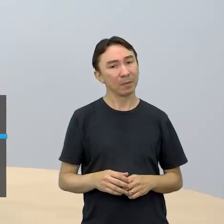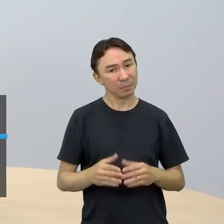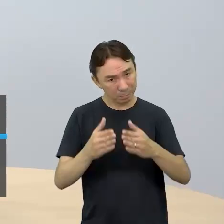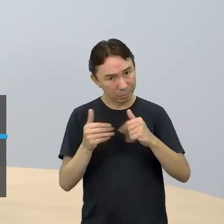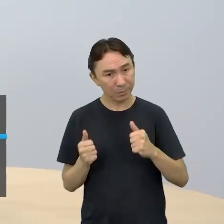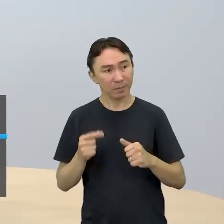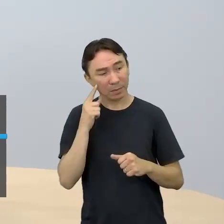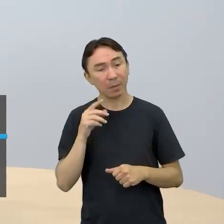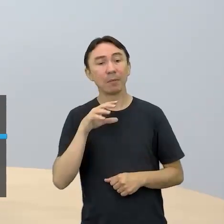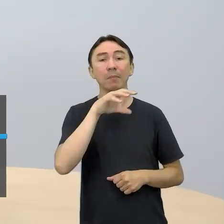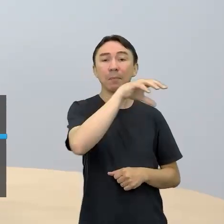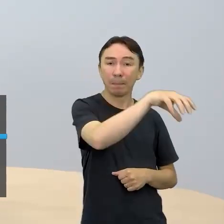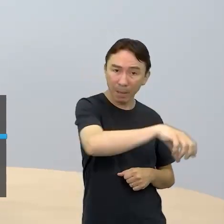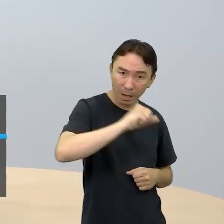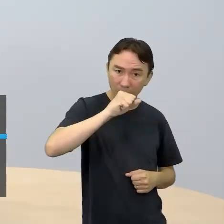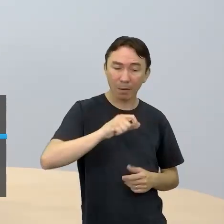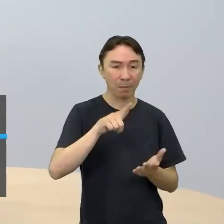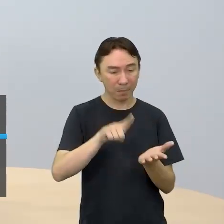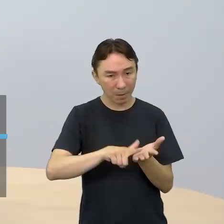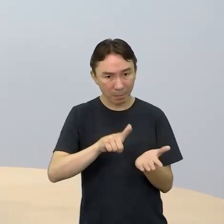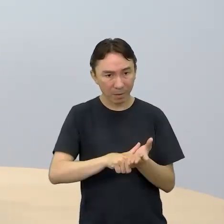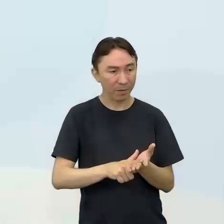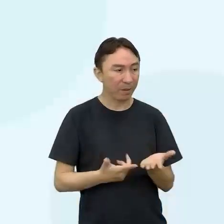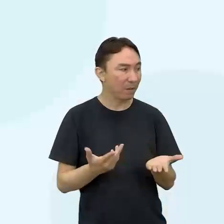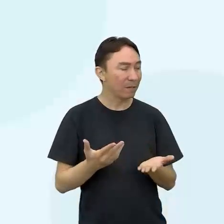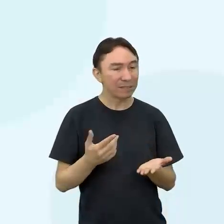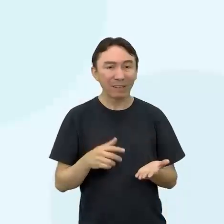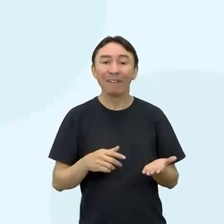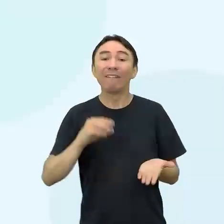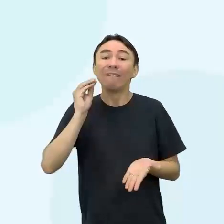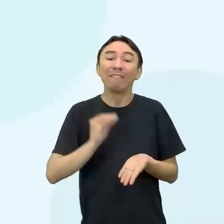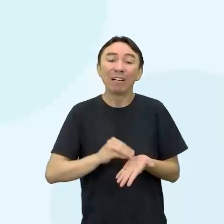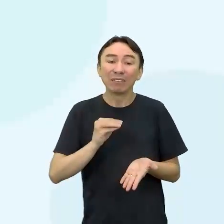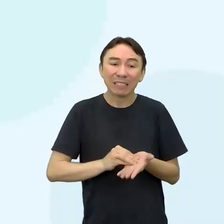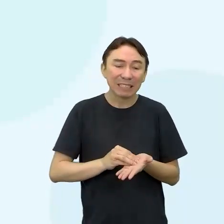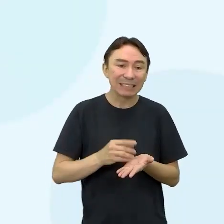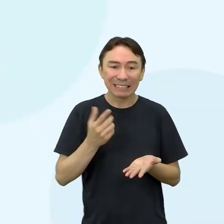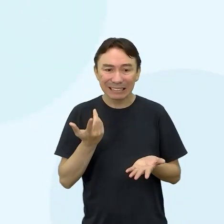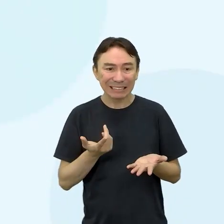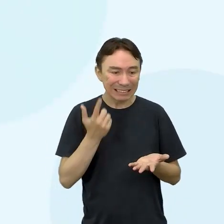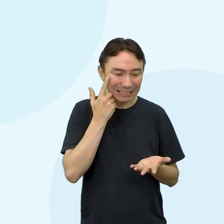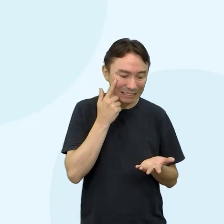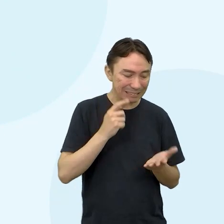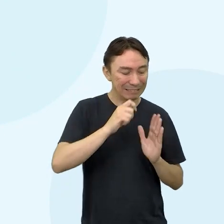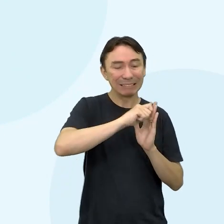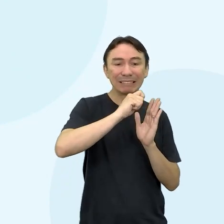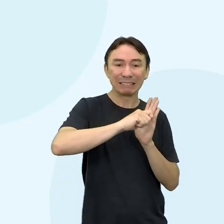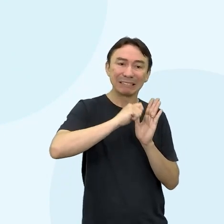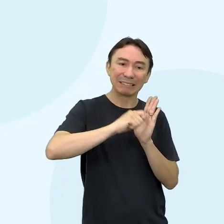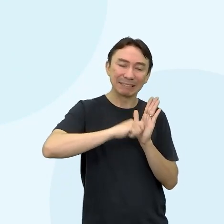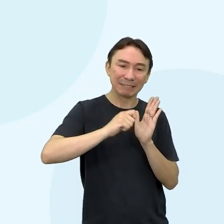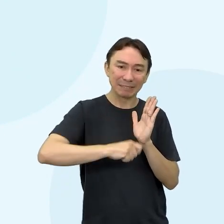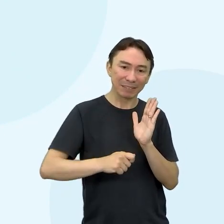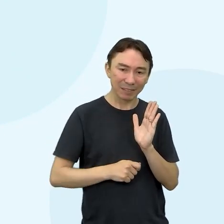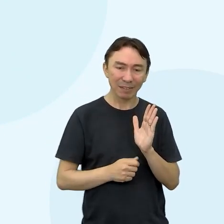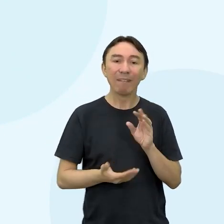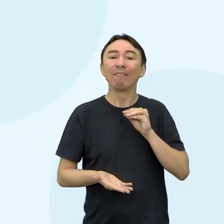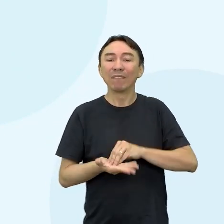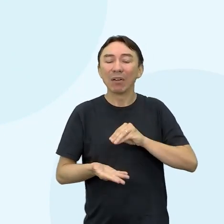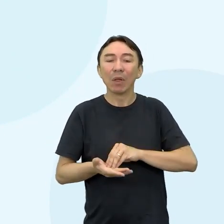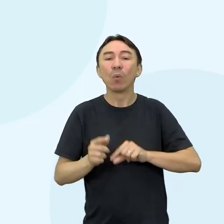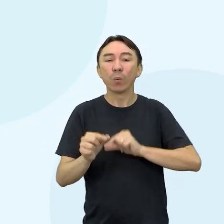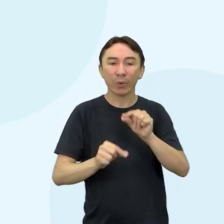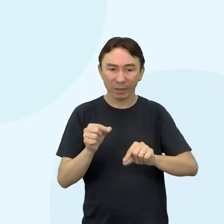recuperação intensiva e anotem aí os pontos que ainda precisam ser registrados, que ainda estão fragilizados